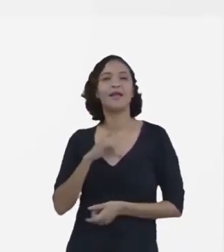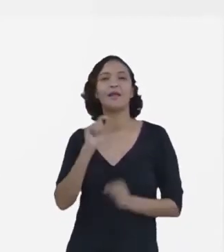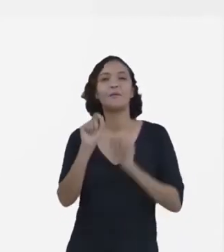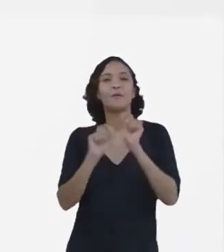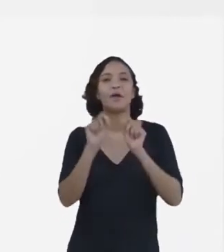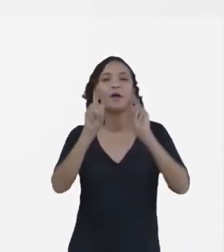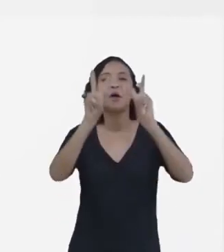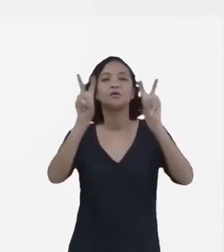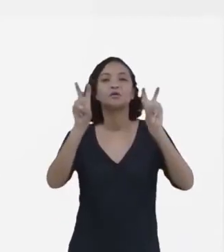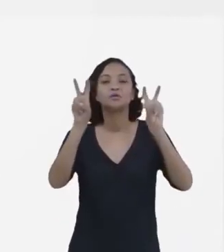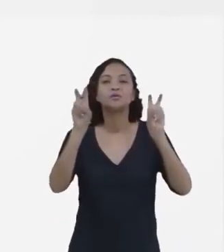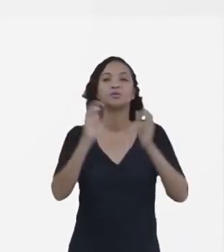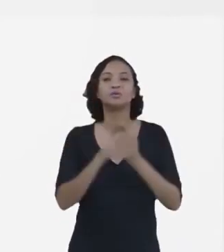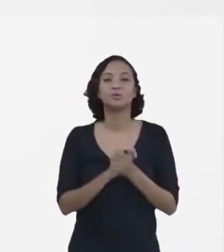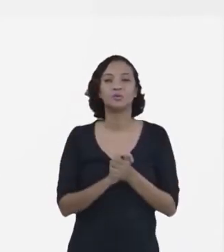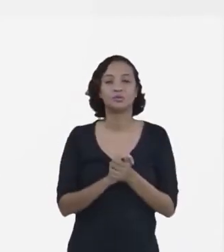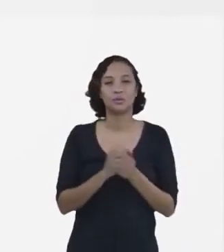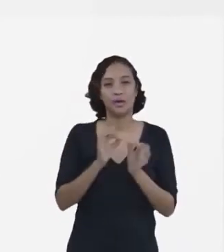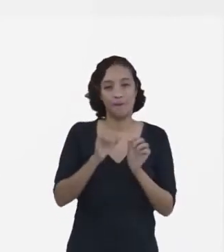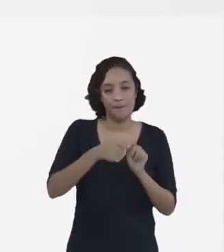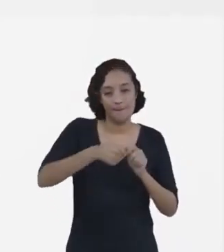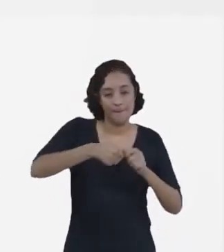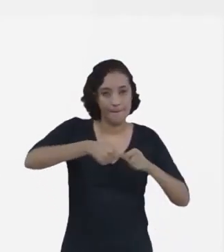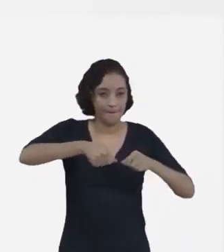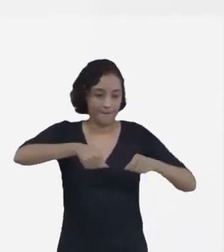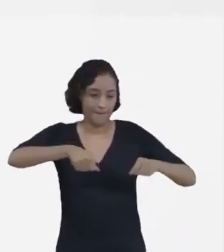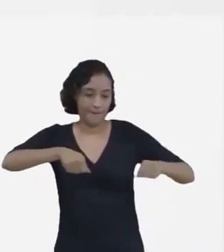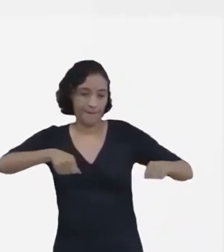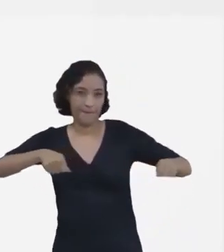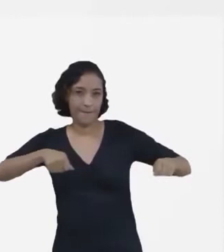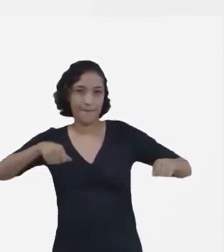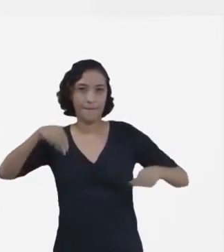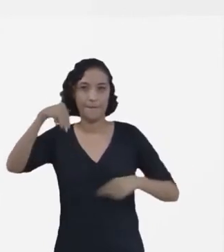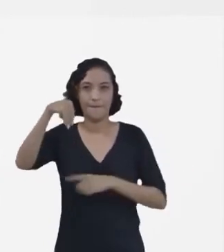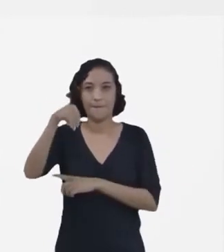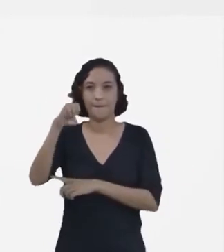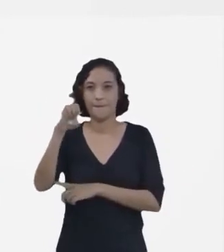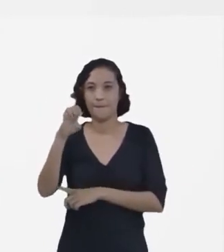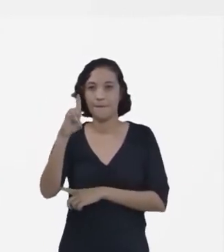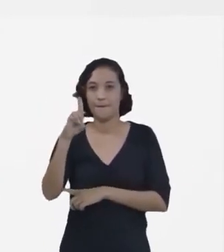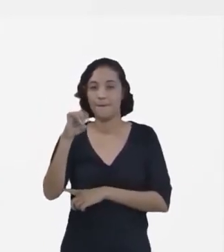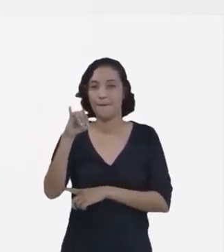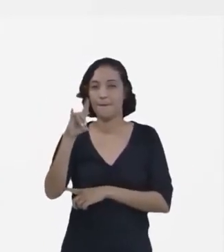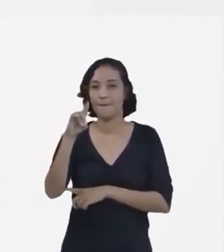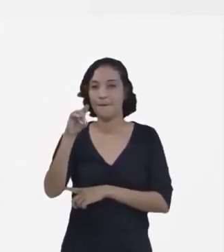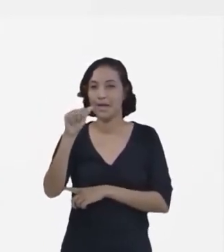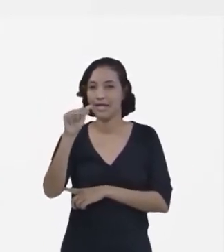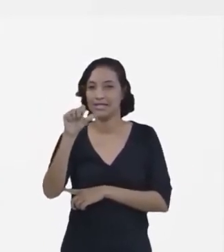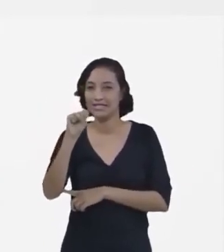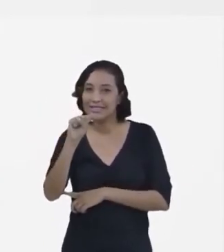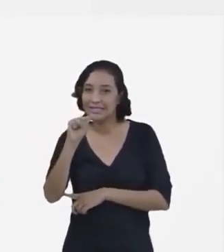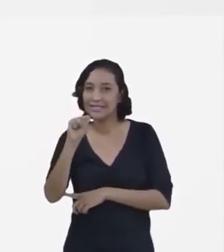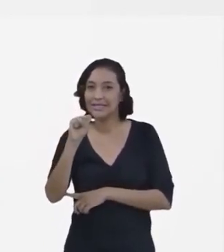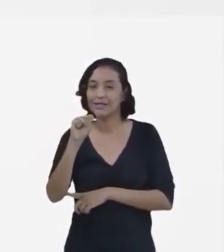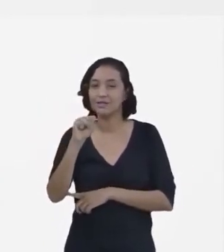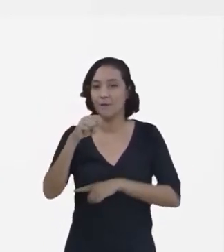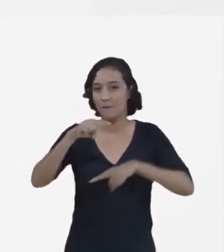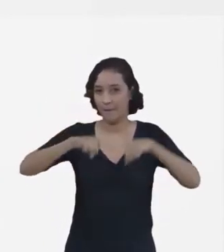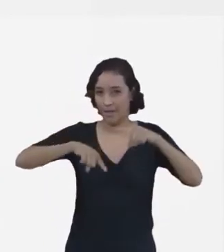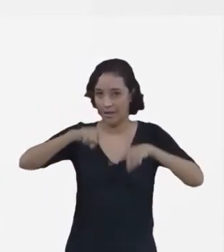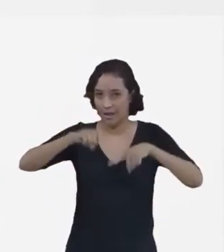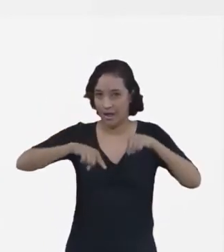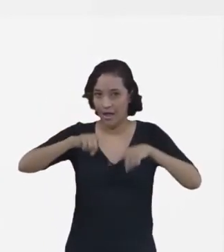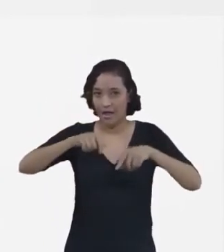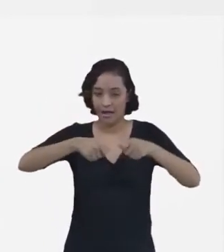grandezas e medidas, é o eixo da nossa aula 2. O conteúdo, instrumentos de medida